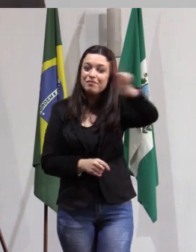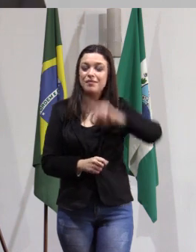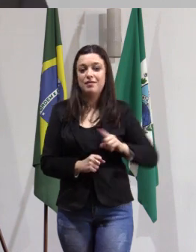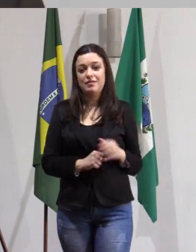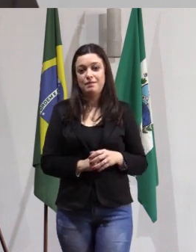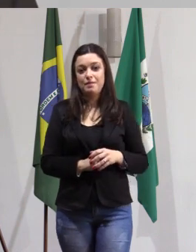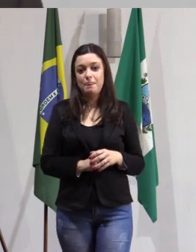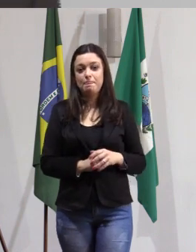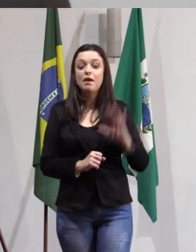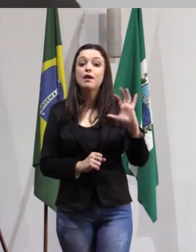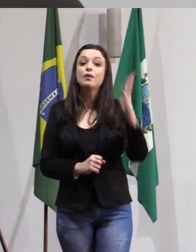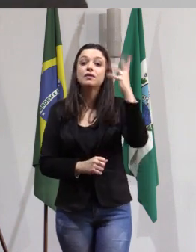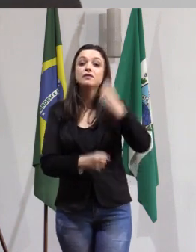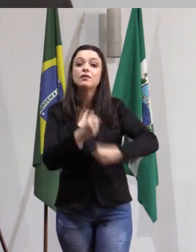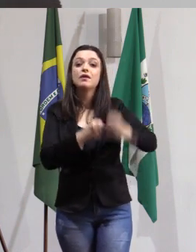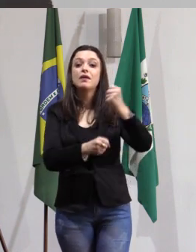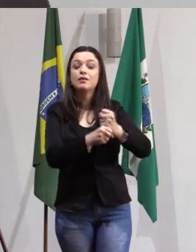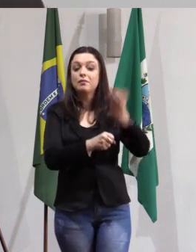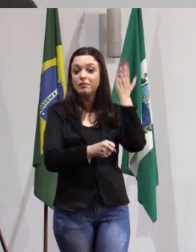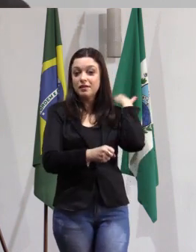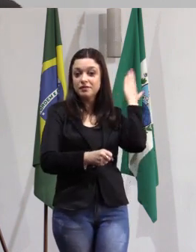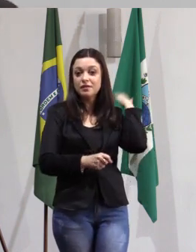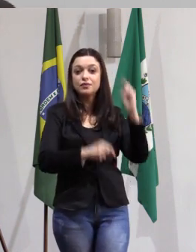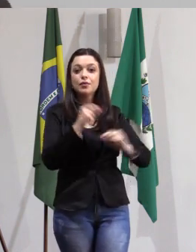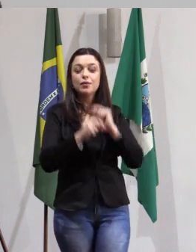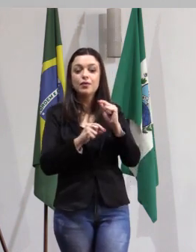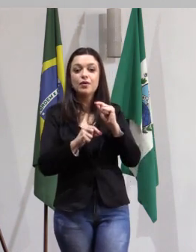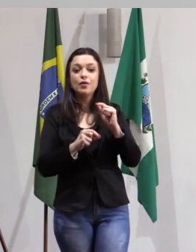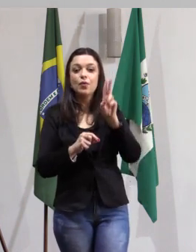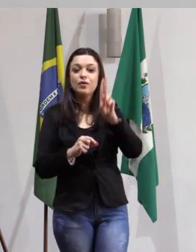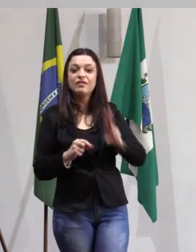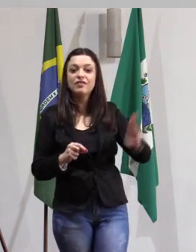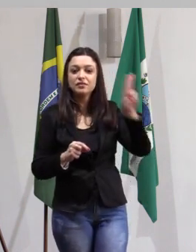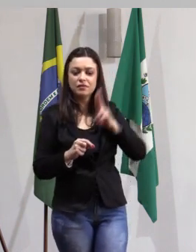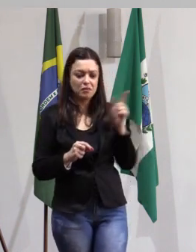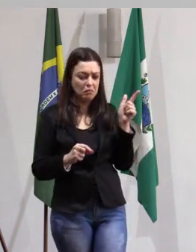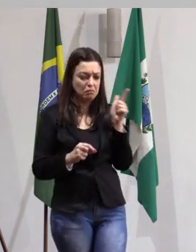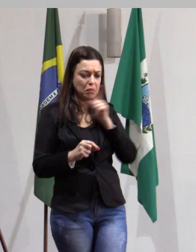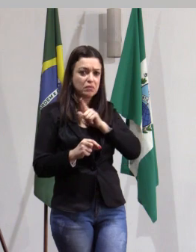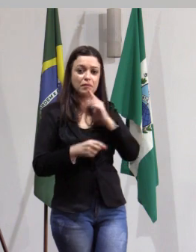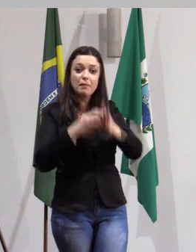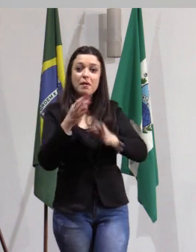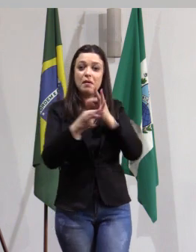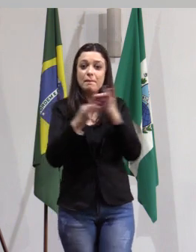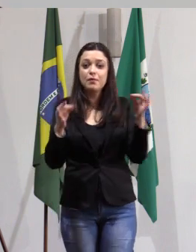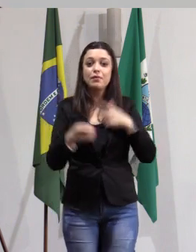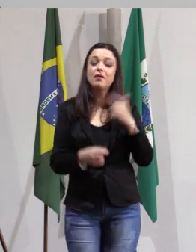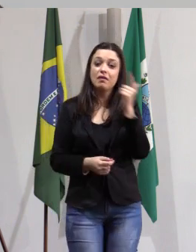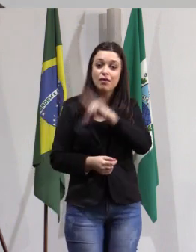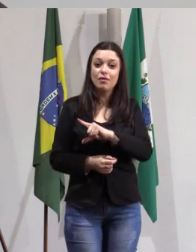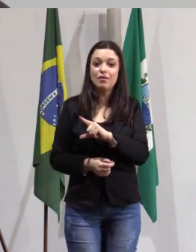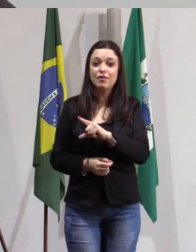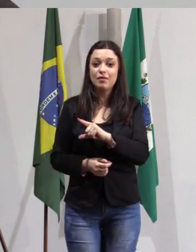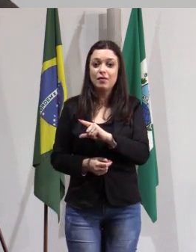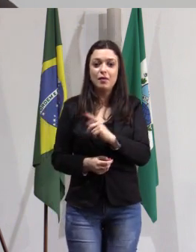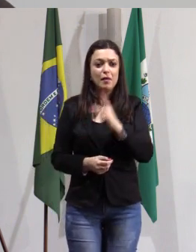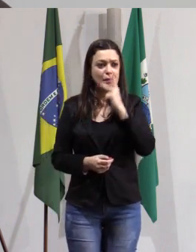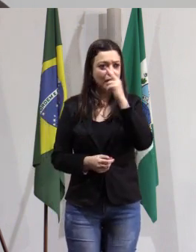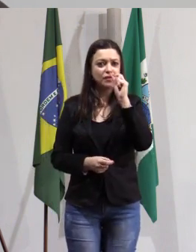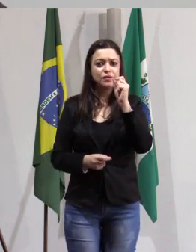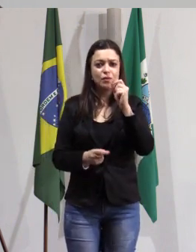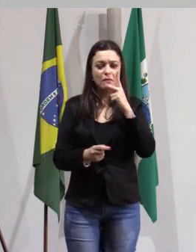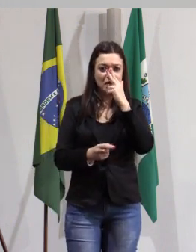aconteceu no ano passado e que a universidade entrou com tanto sucesso e êxito. É como se, de repente, passássemos uma régua